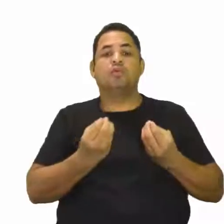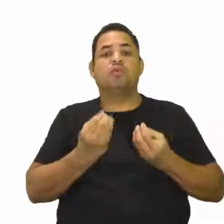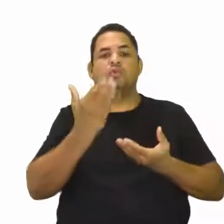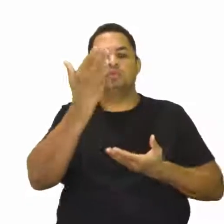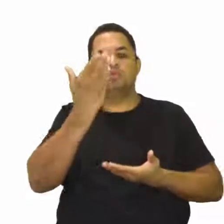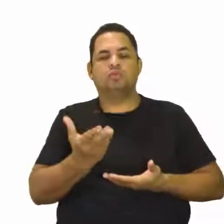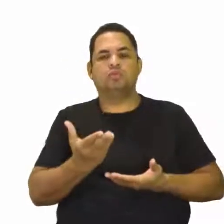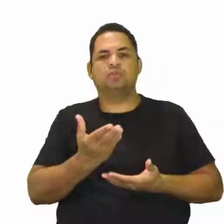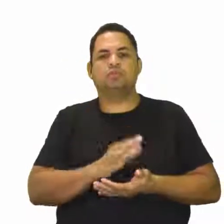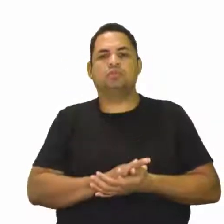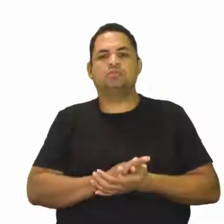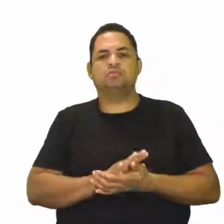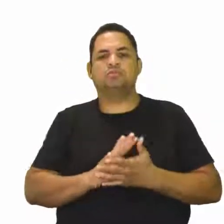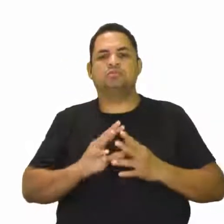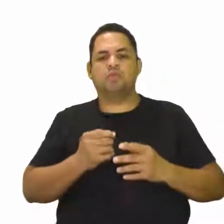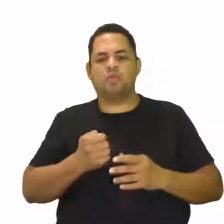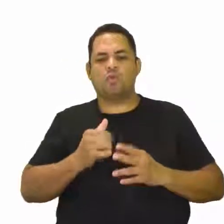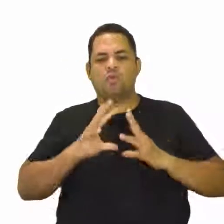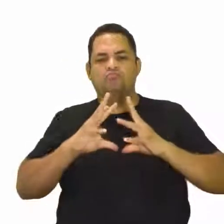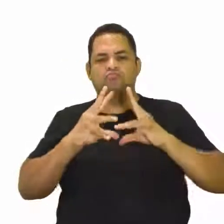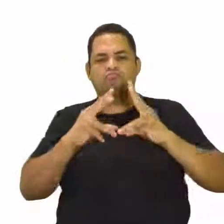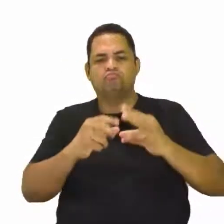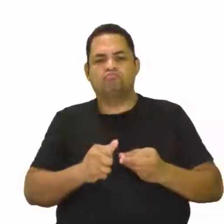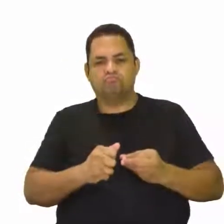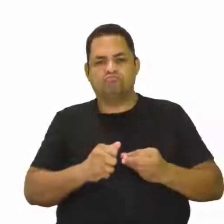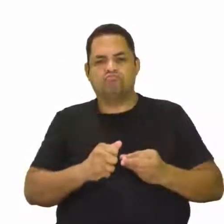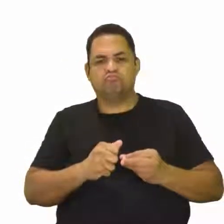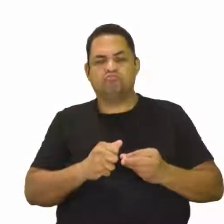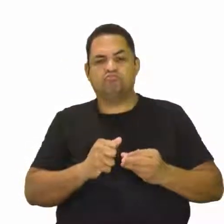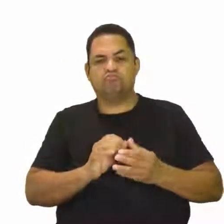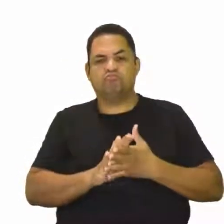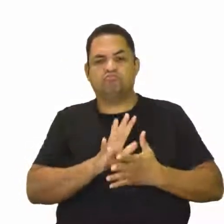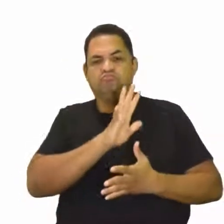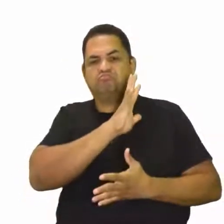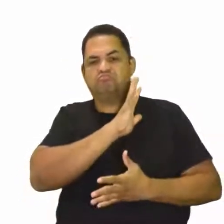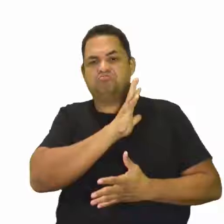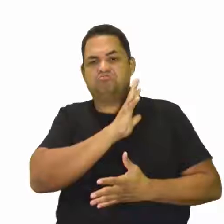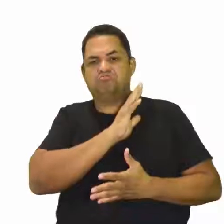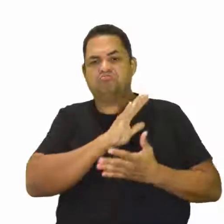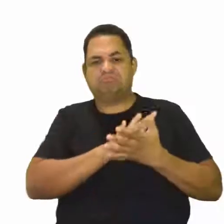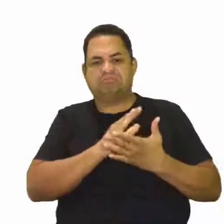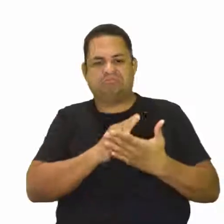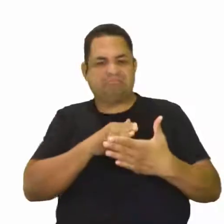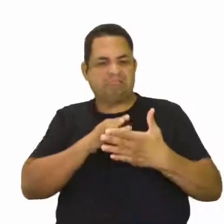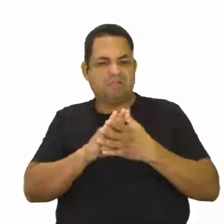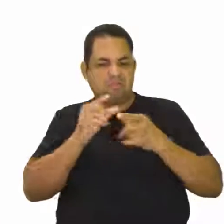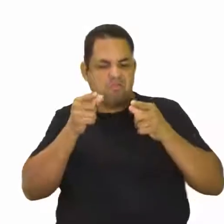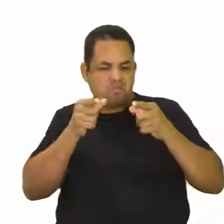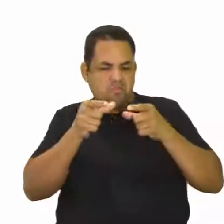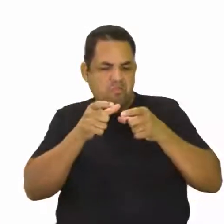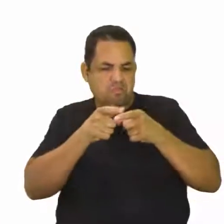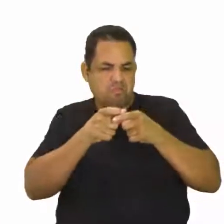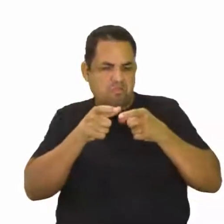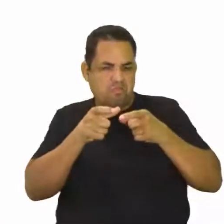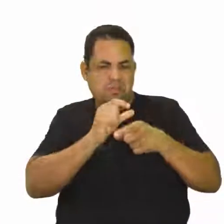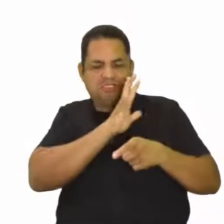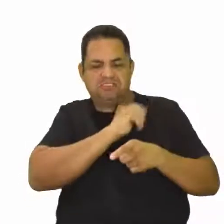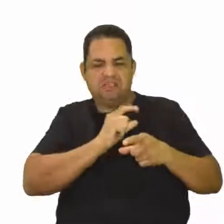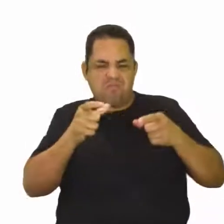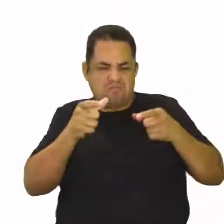está? Hoje, basicamente, os palestinos estão esmagados, são minoria lá naquela